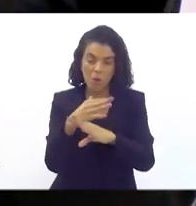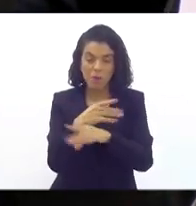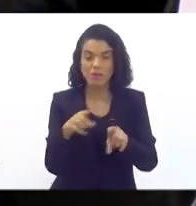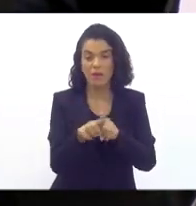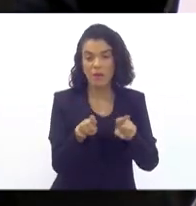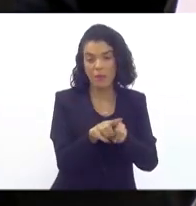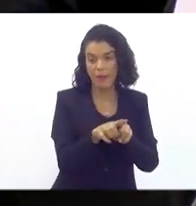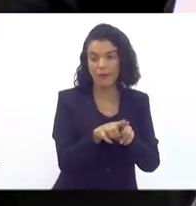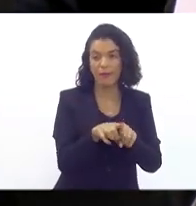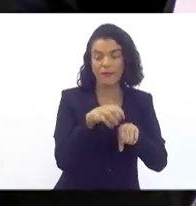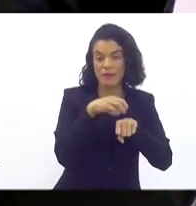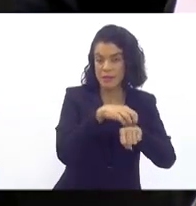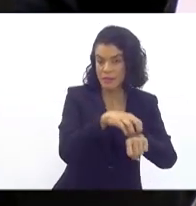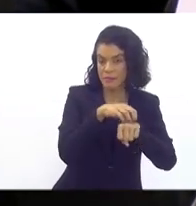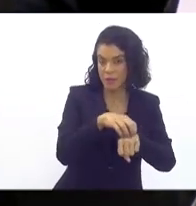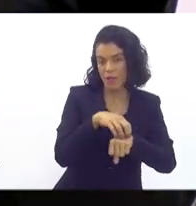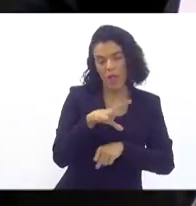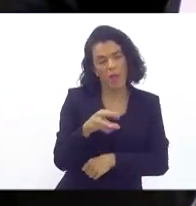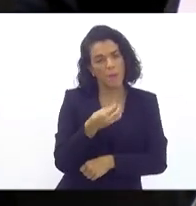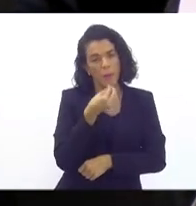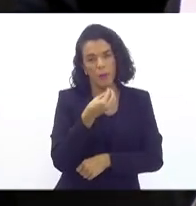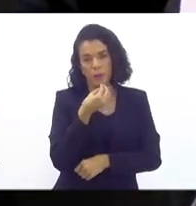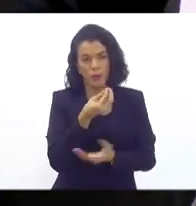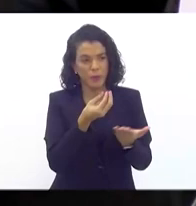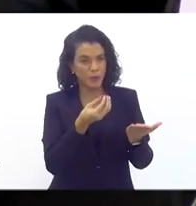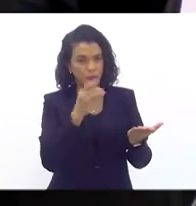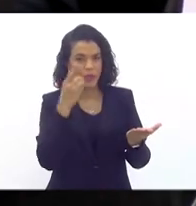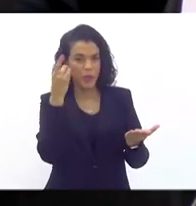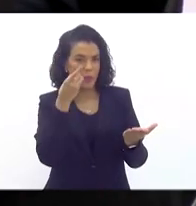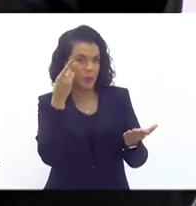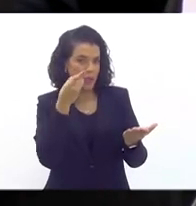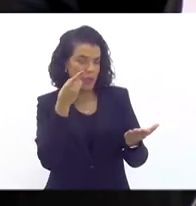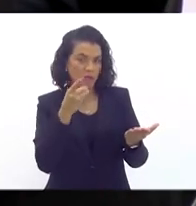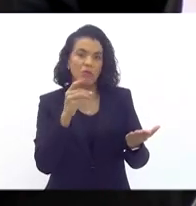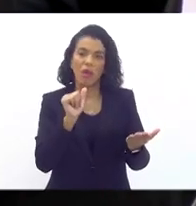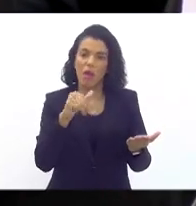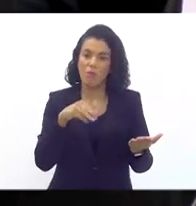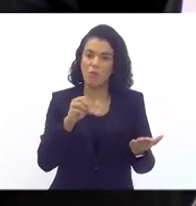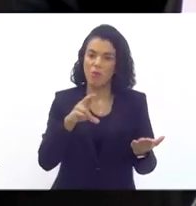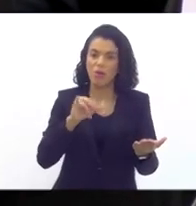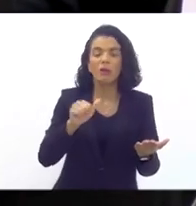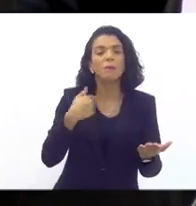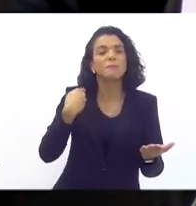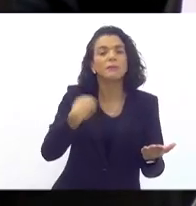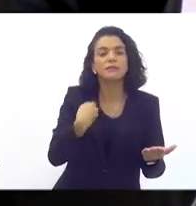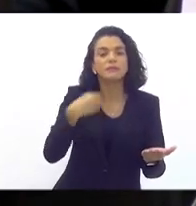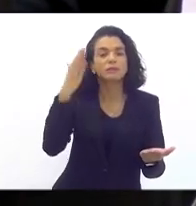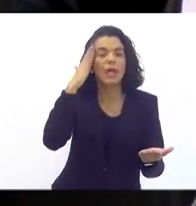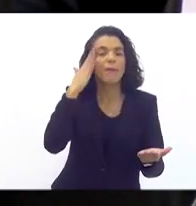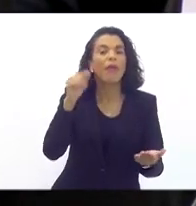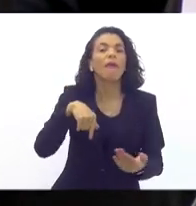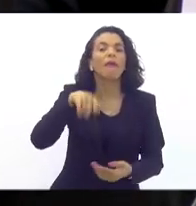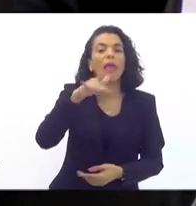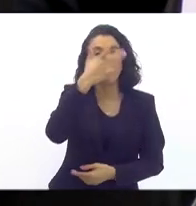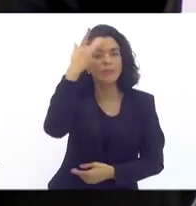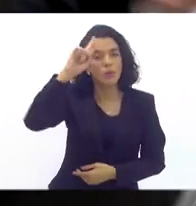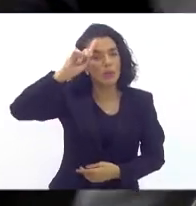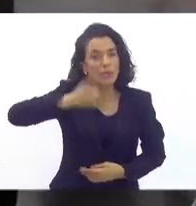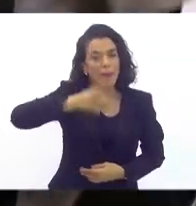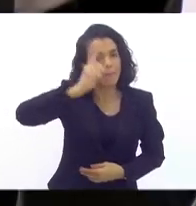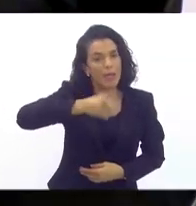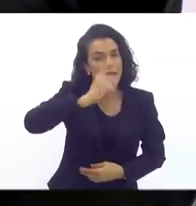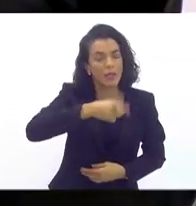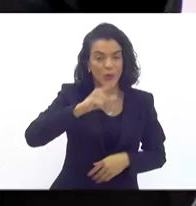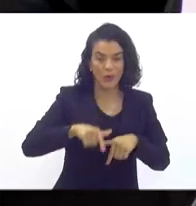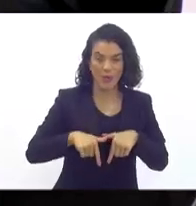e devo dizer que é muita oportuno que o deputado Amorim não disse porque nós chamamos saber quem é que está orquestrando